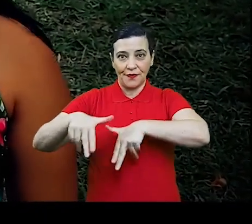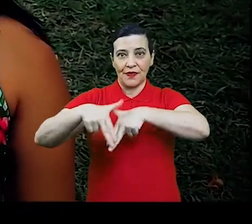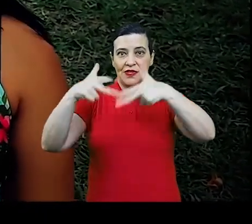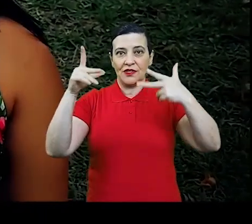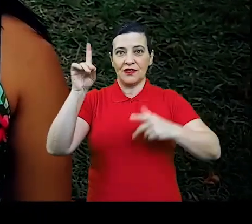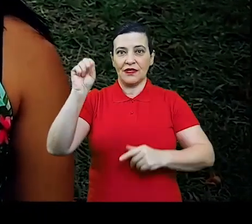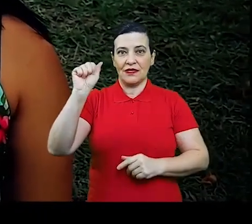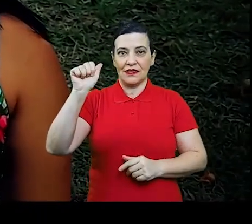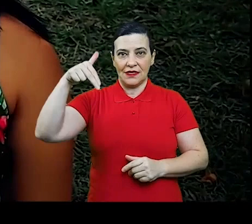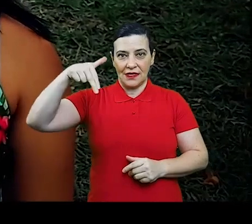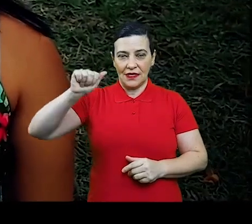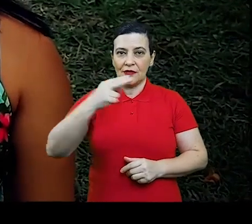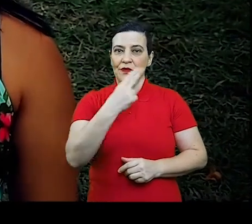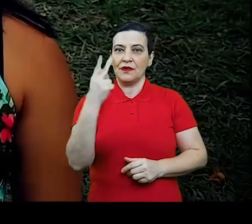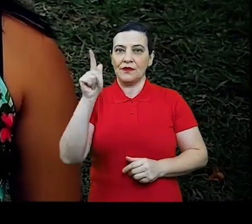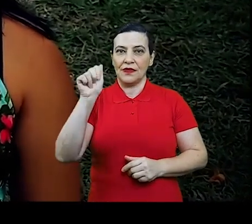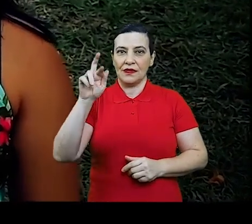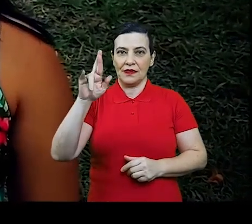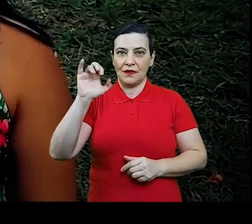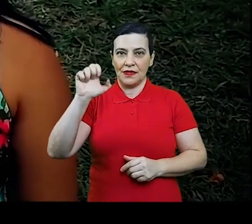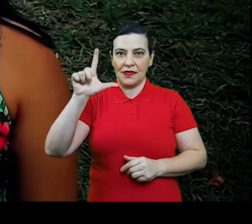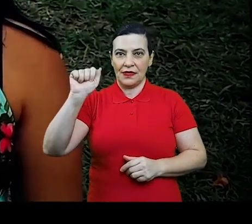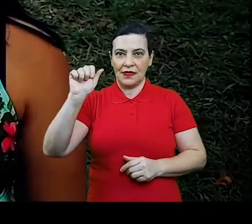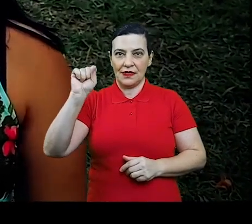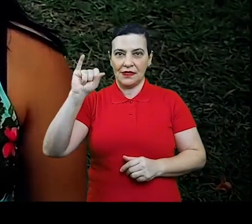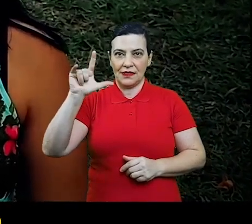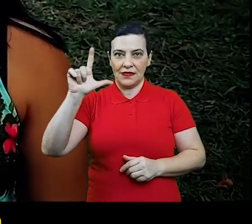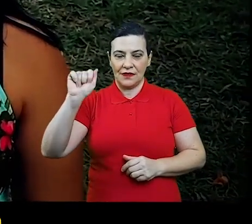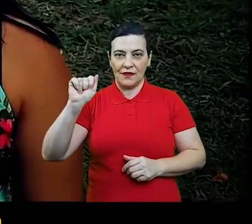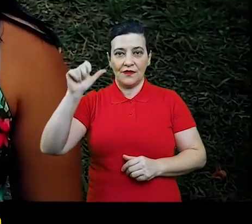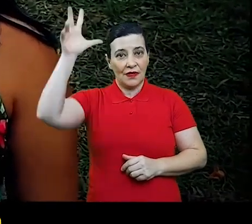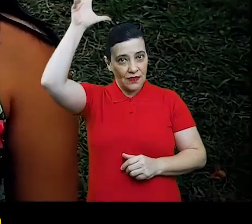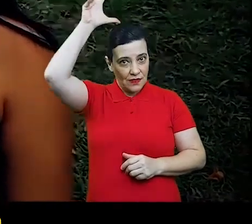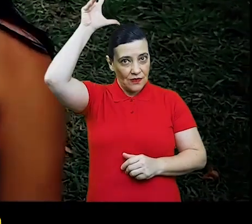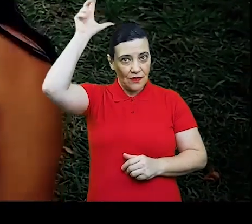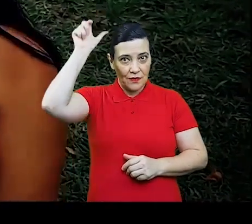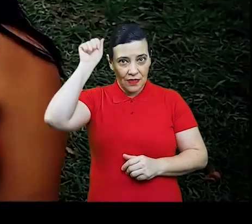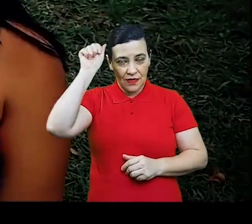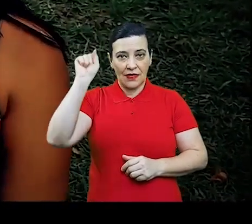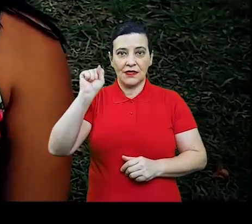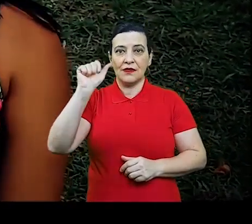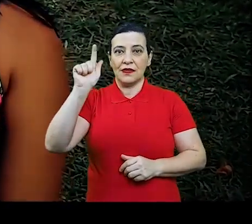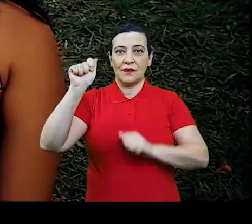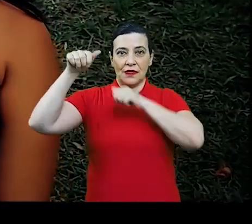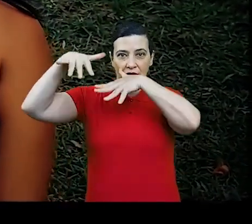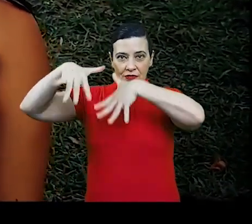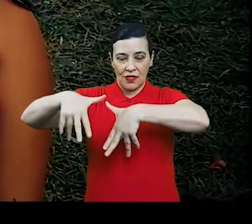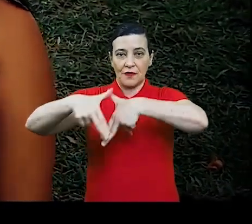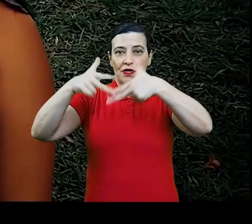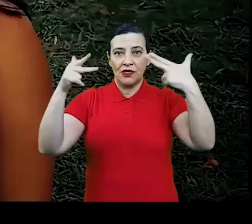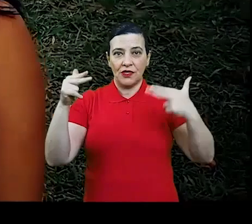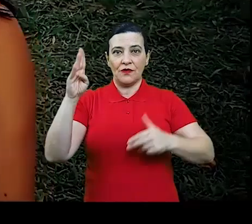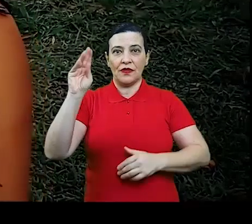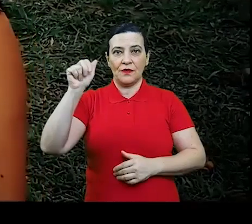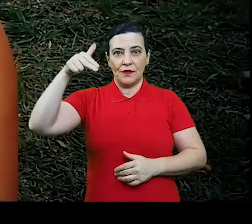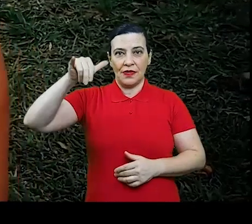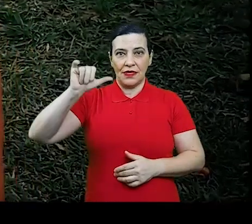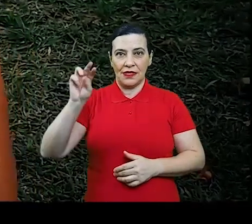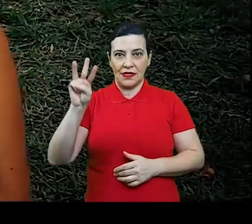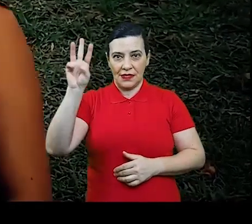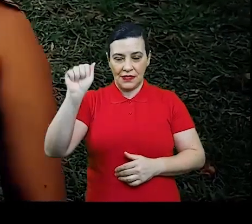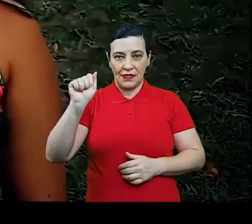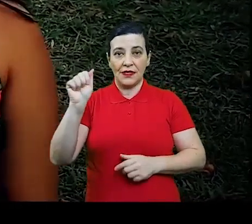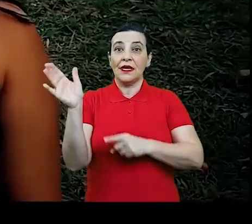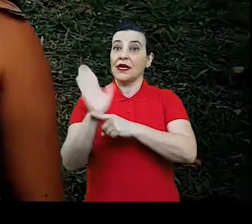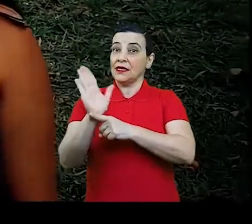Dessana. Meu nome é Gabriela Silva Braga, sou do Amazonas, de São Gabriel da Cachoeira também, a etnia é Baniwa. Nesse vídeo iremos